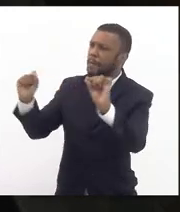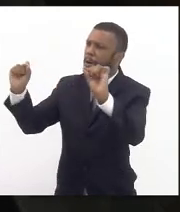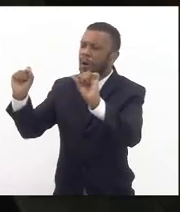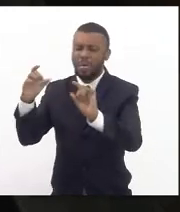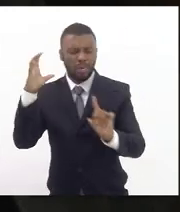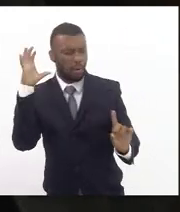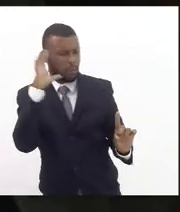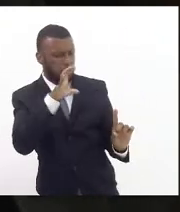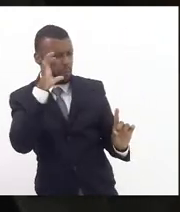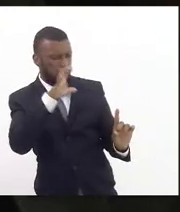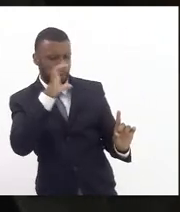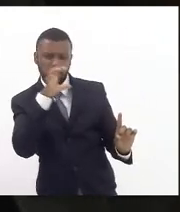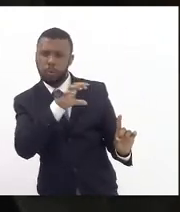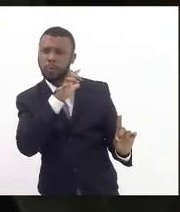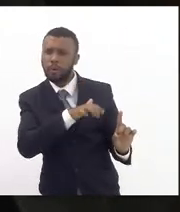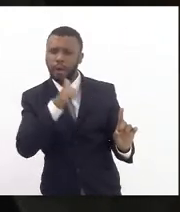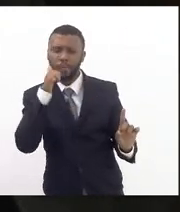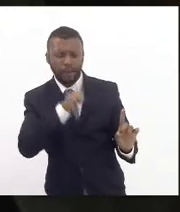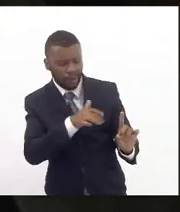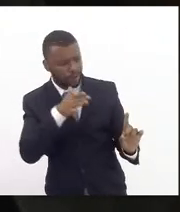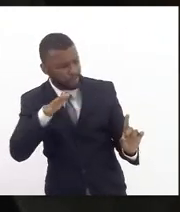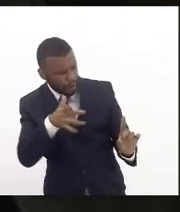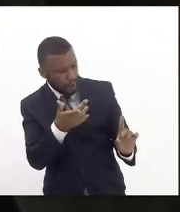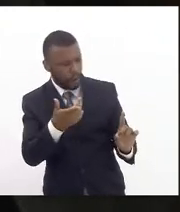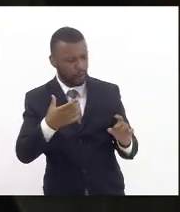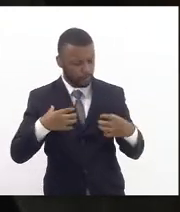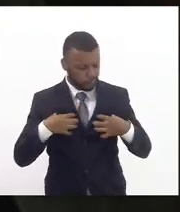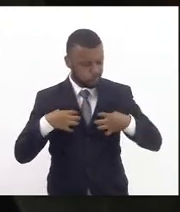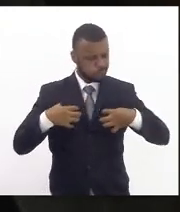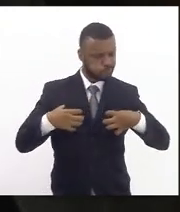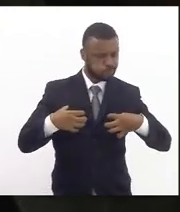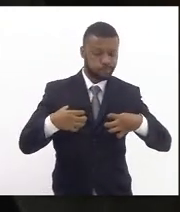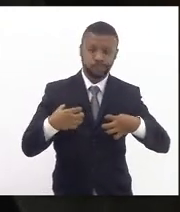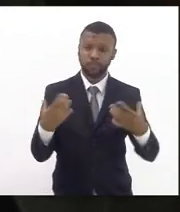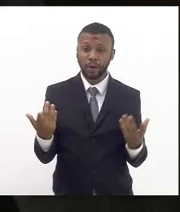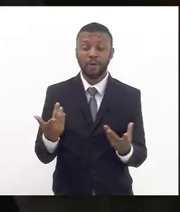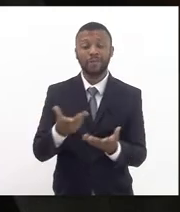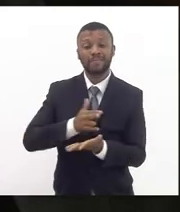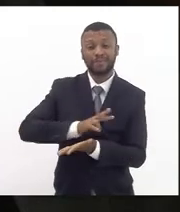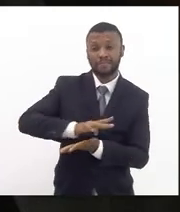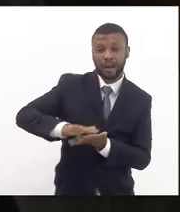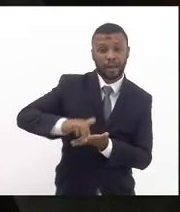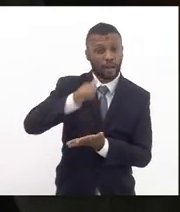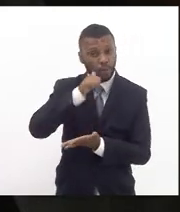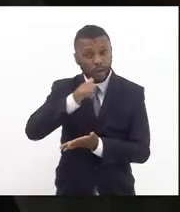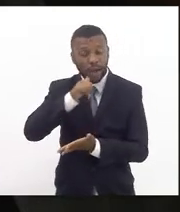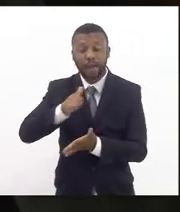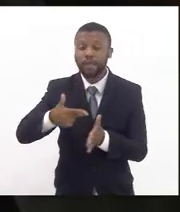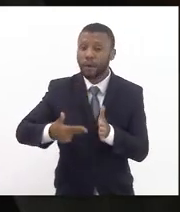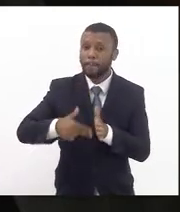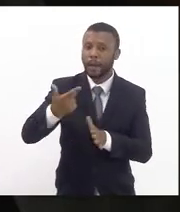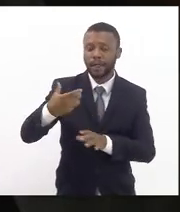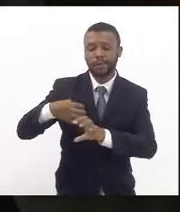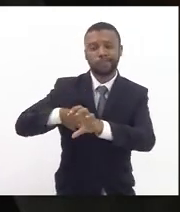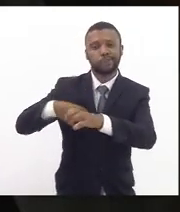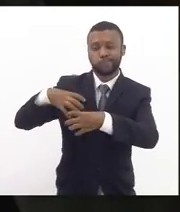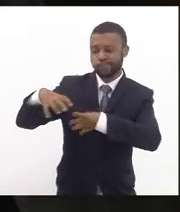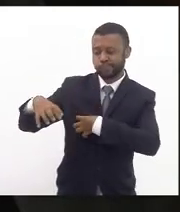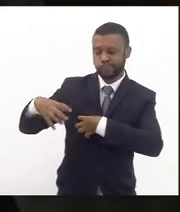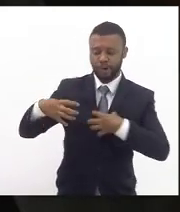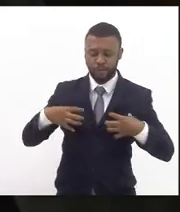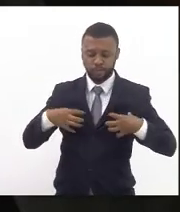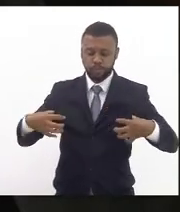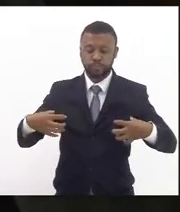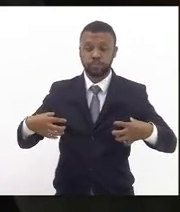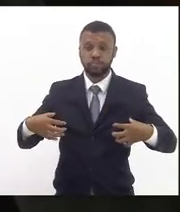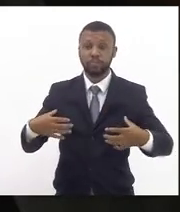a isso, milhares de mulheres fazem essa operação do implante sem ter a